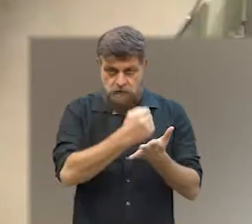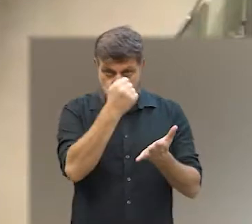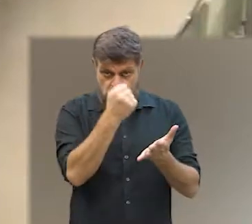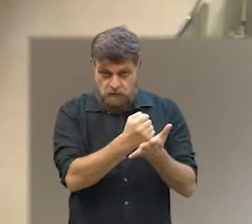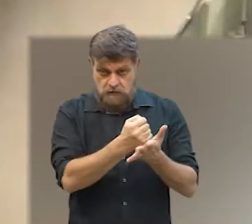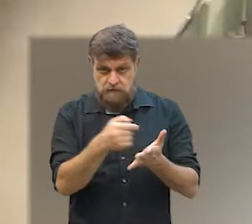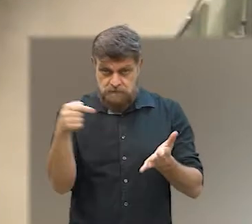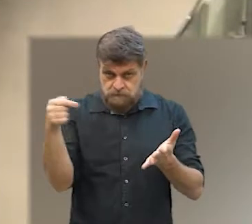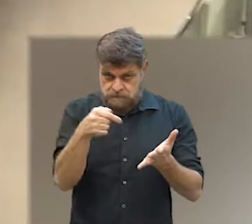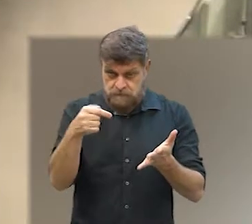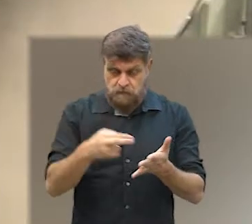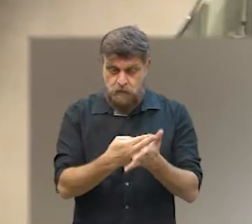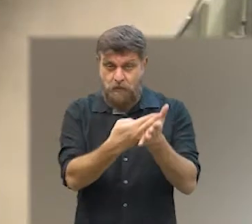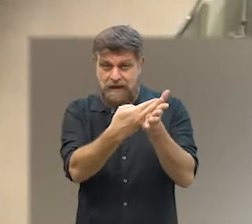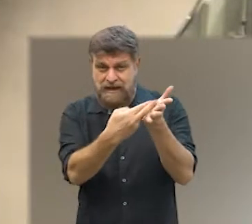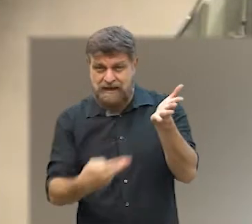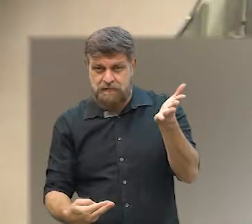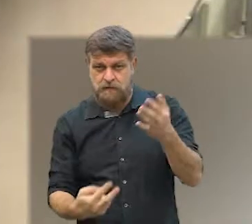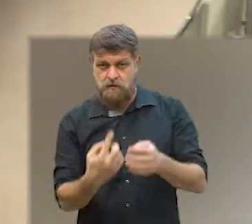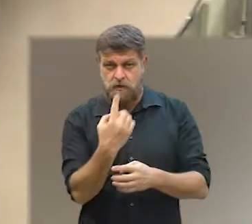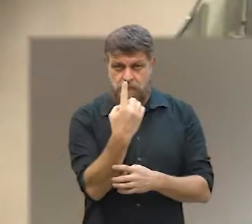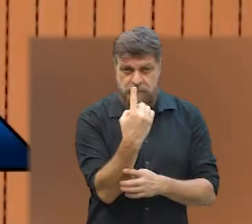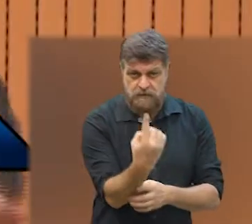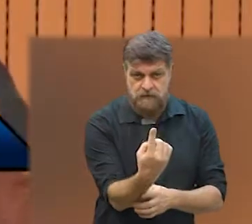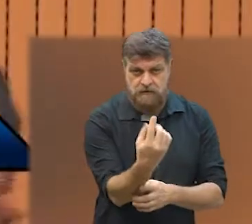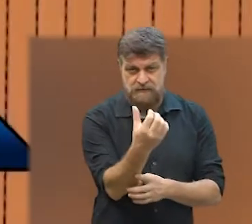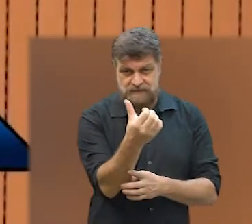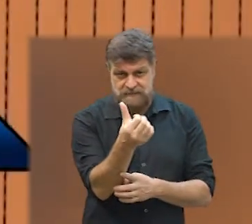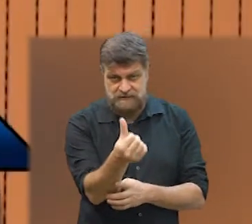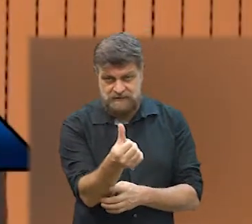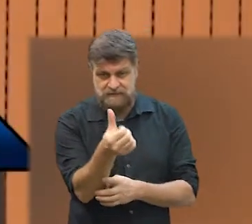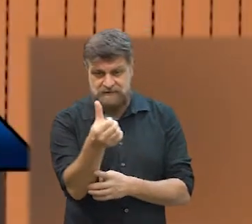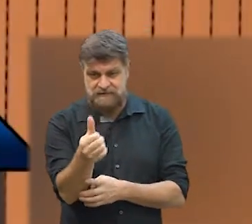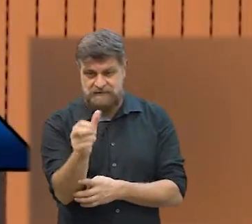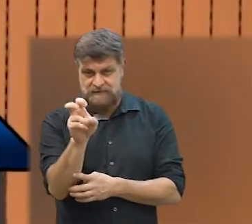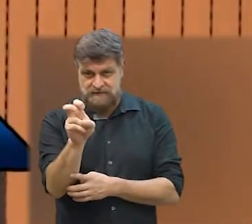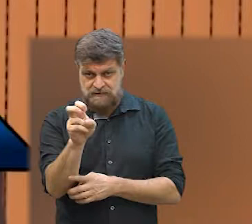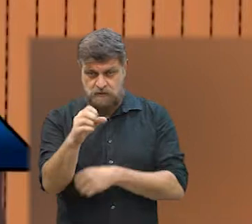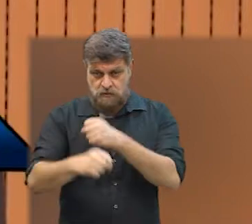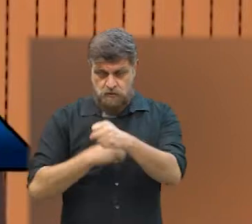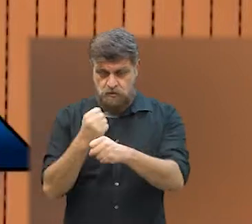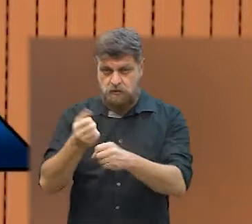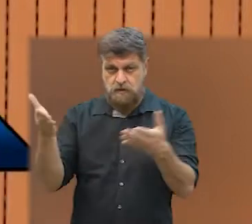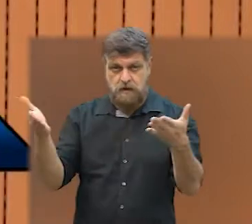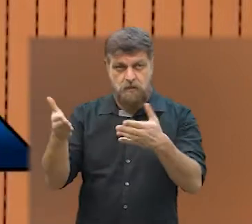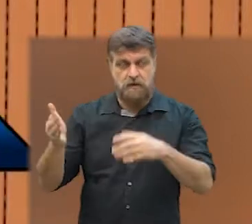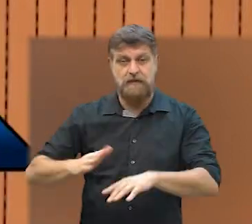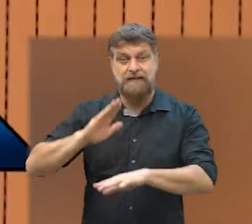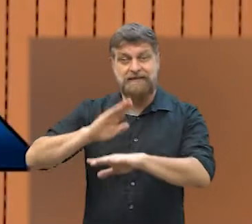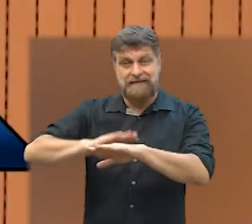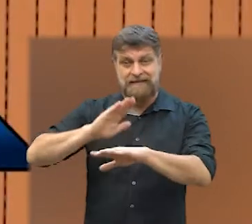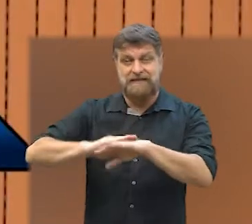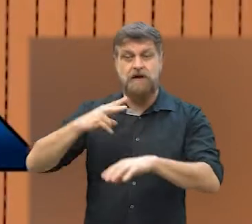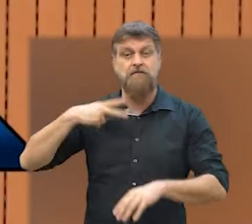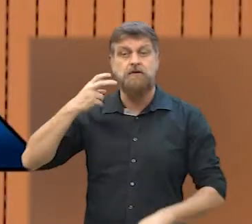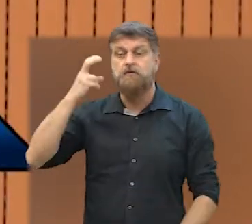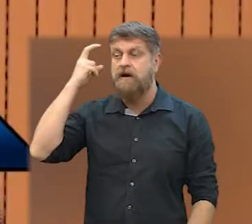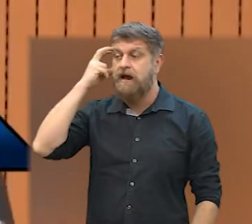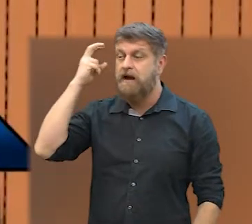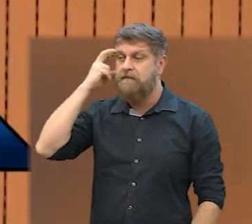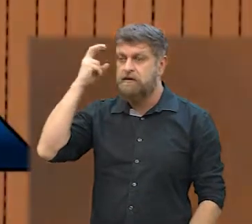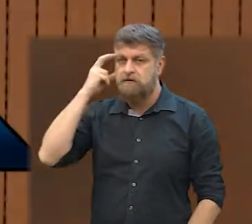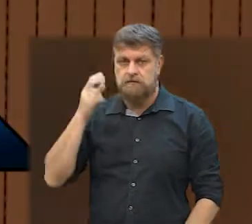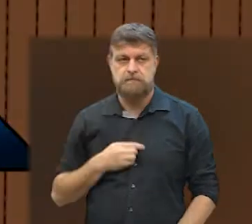e foi protocolado recentemente o requerimento nº 1665 deste ano de autoria do vereador